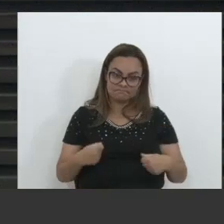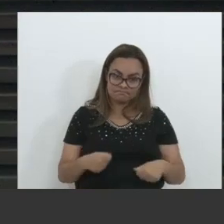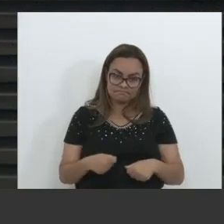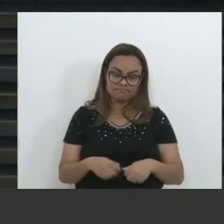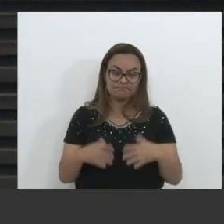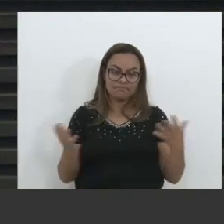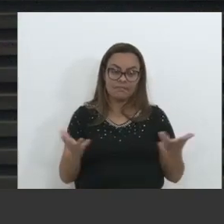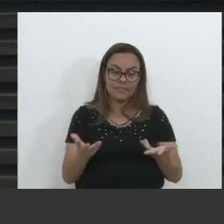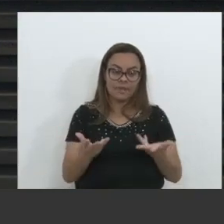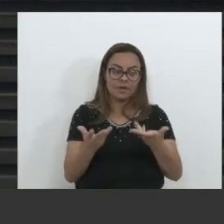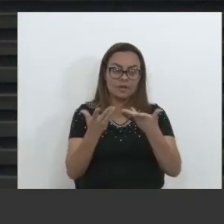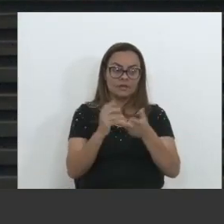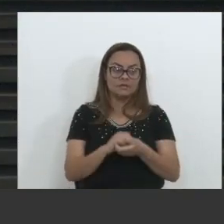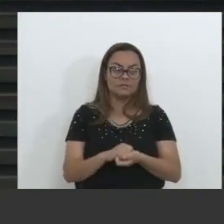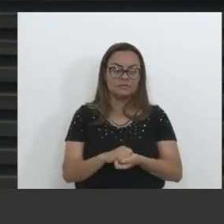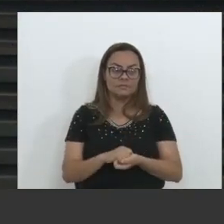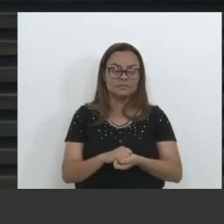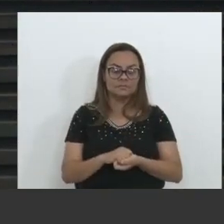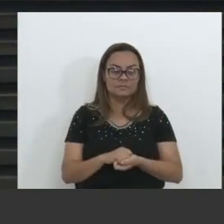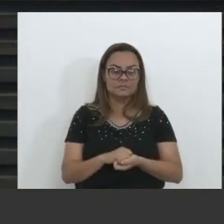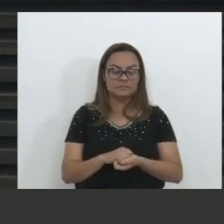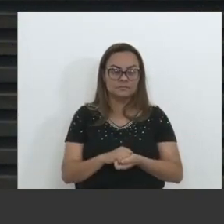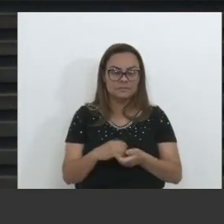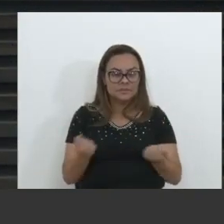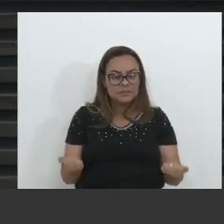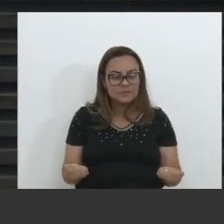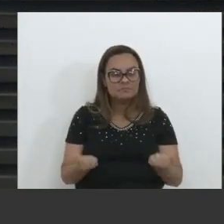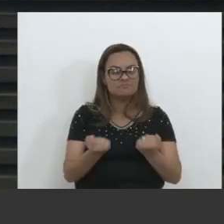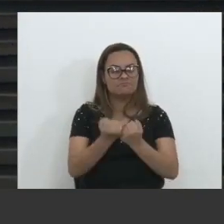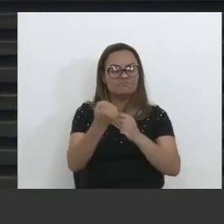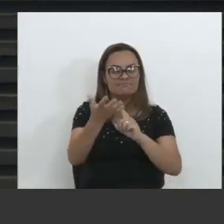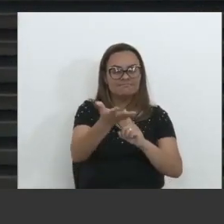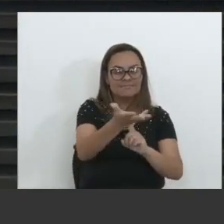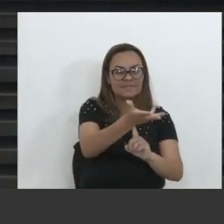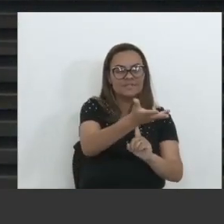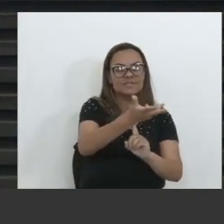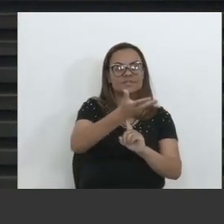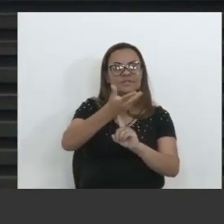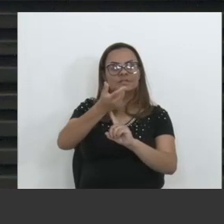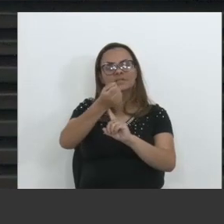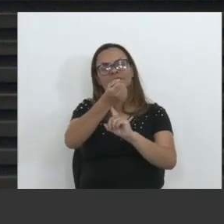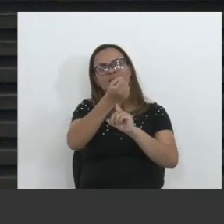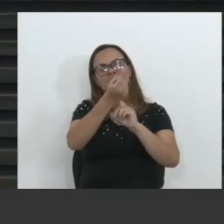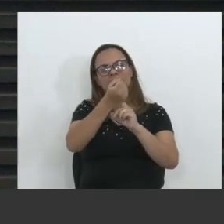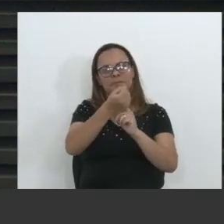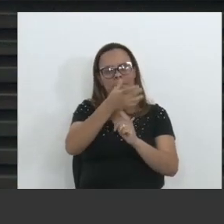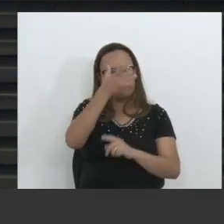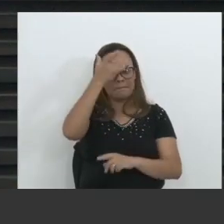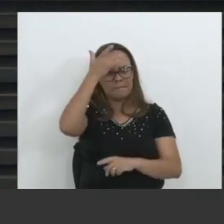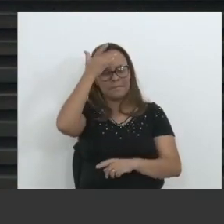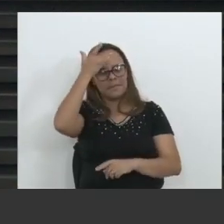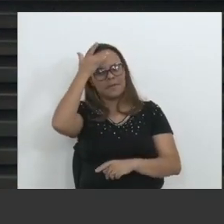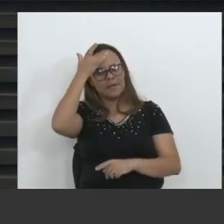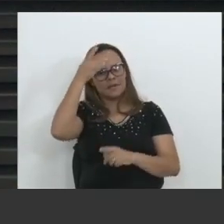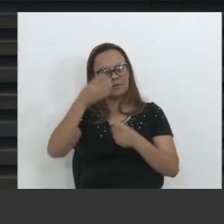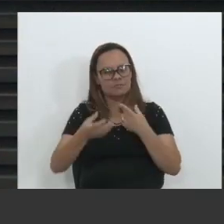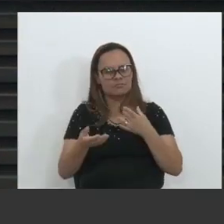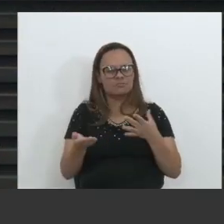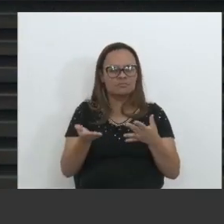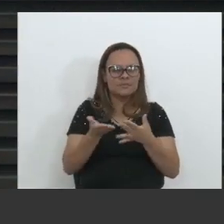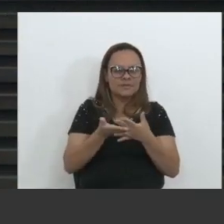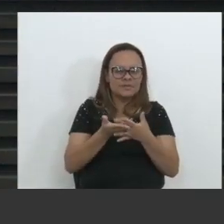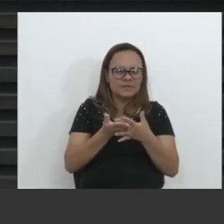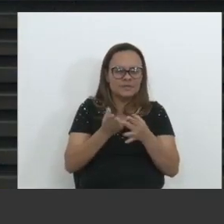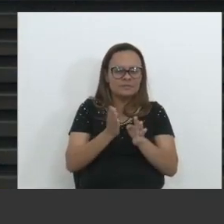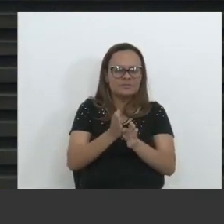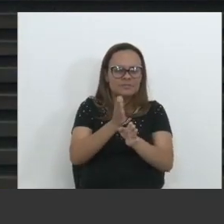incentivar sabe a gente tem que defender a bandeira da arte porque eu acho que a arte é um divisor de de na vida de cada